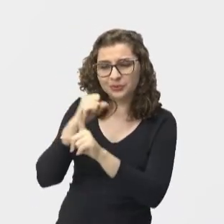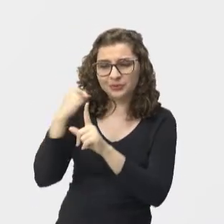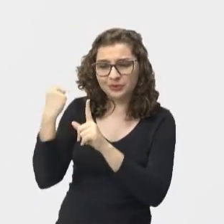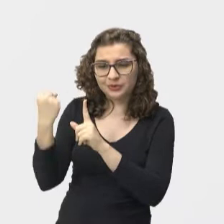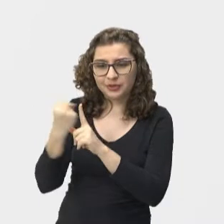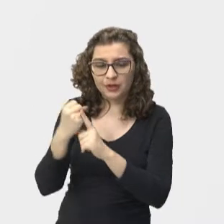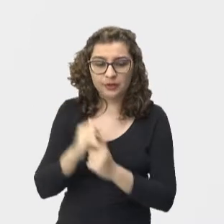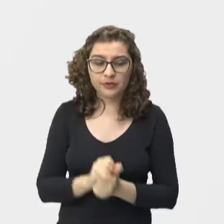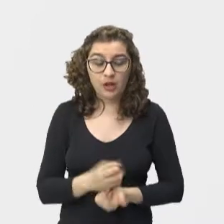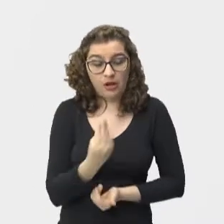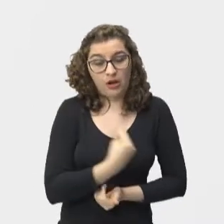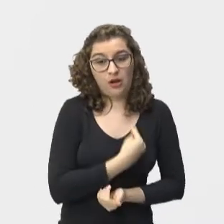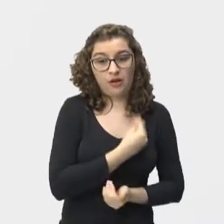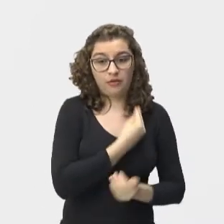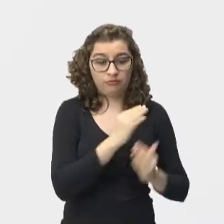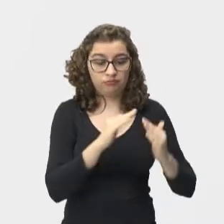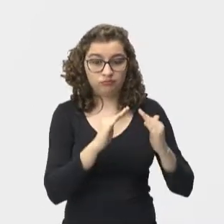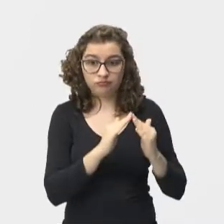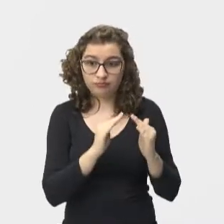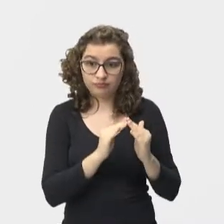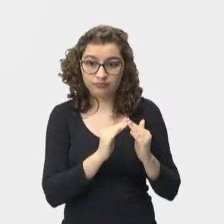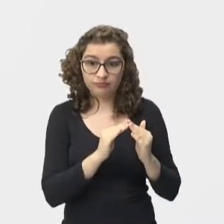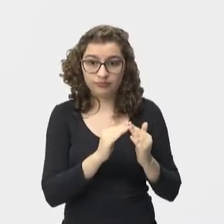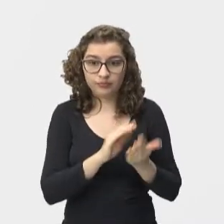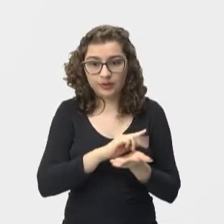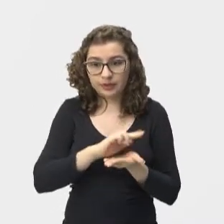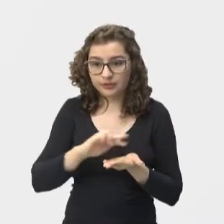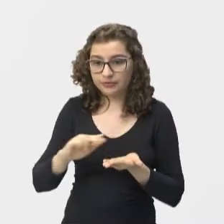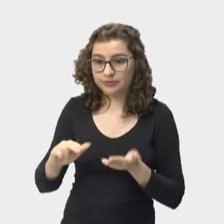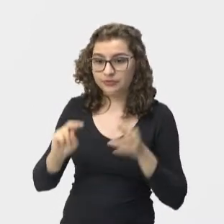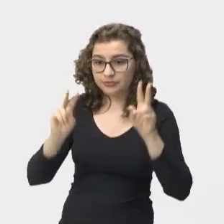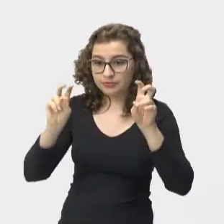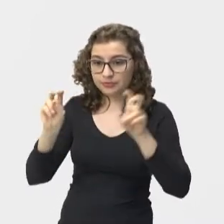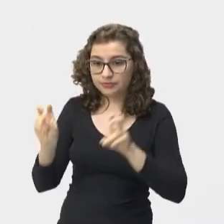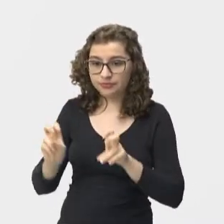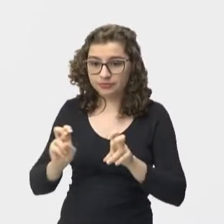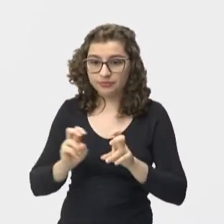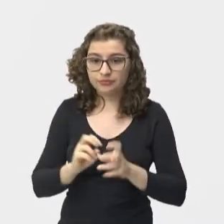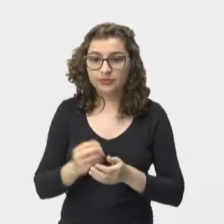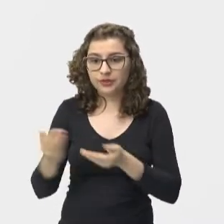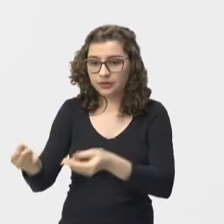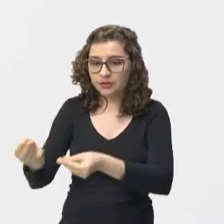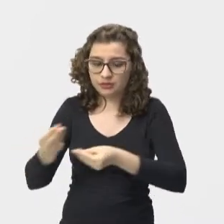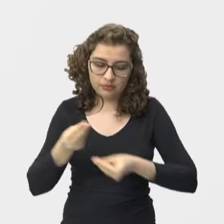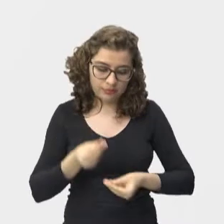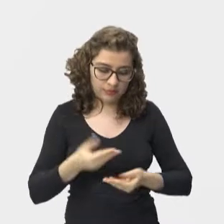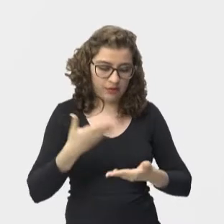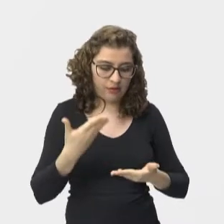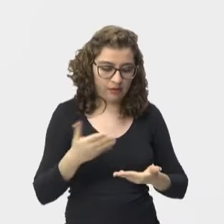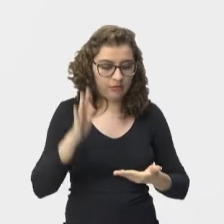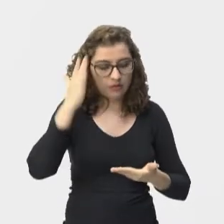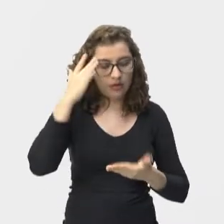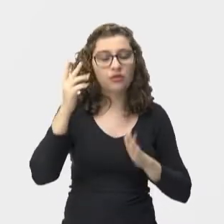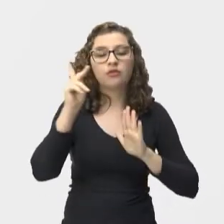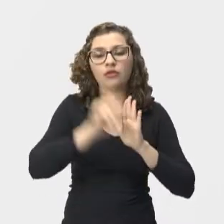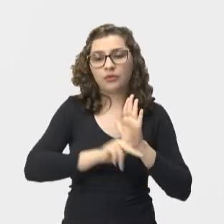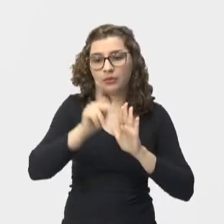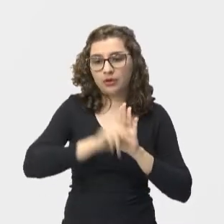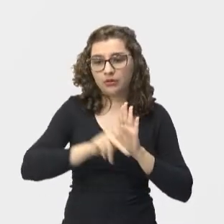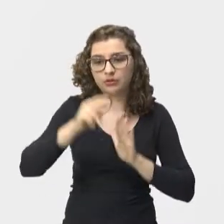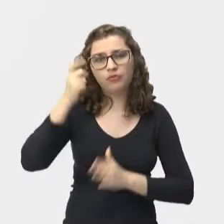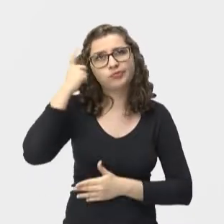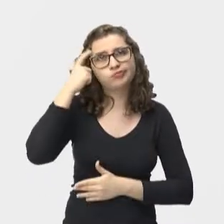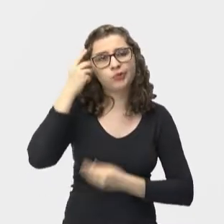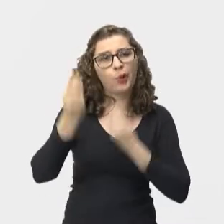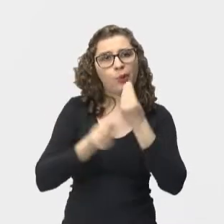sociedade, de moradia, né? Então, tem a demanda, então vamos então planejar. Então se estabelecem